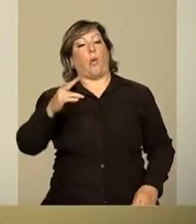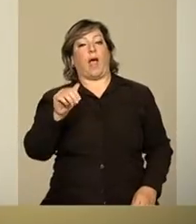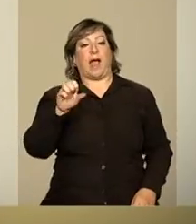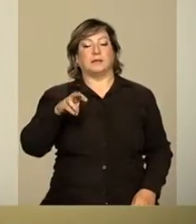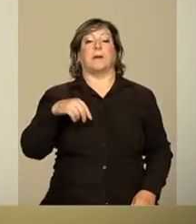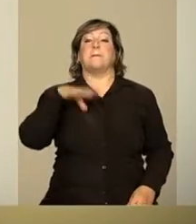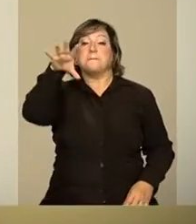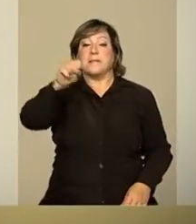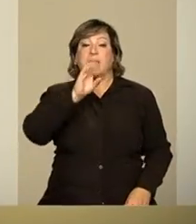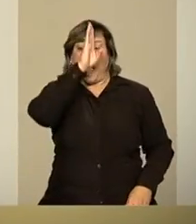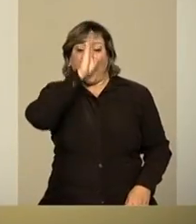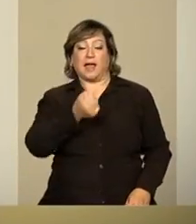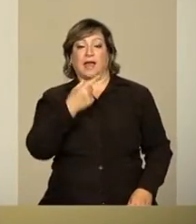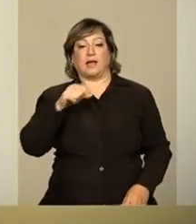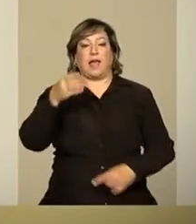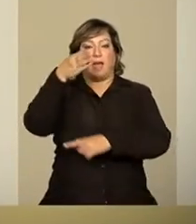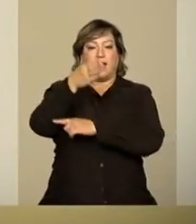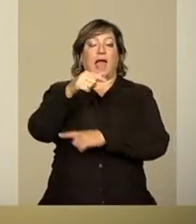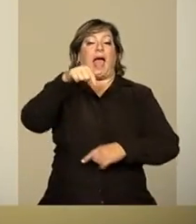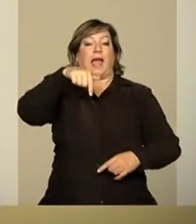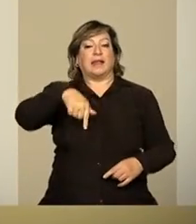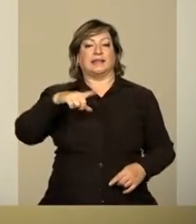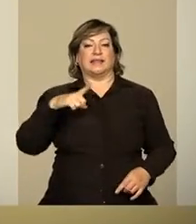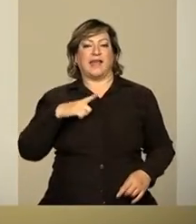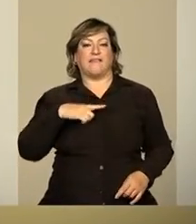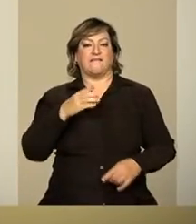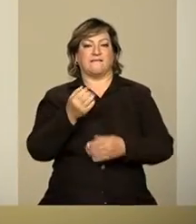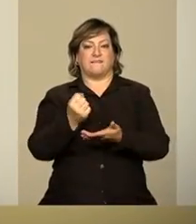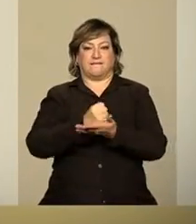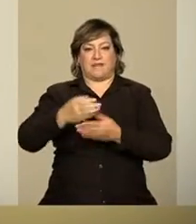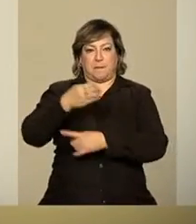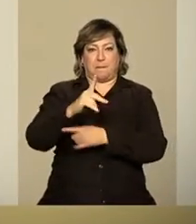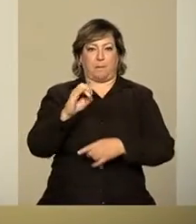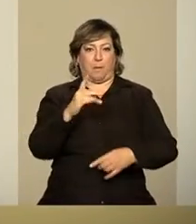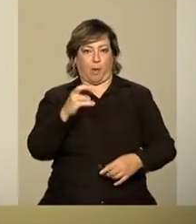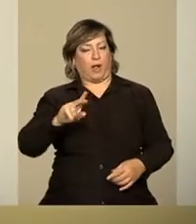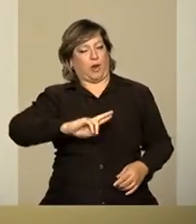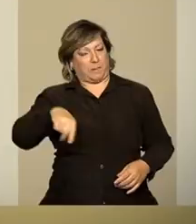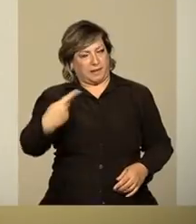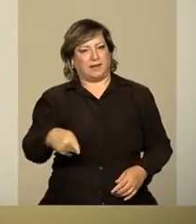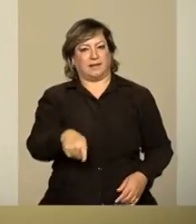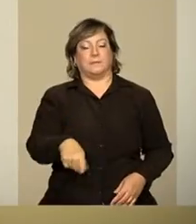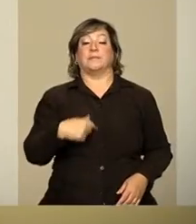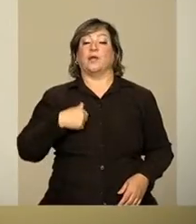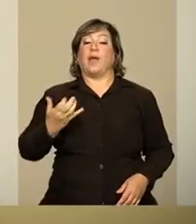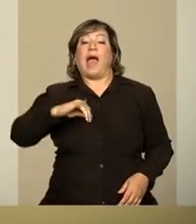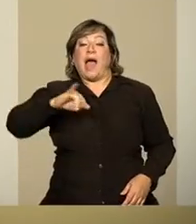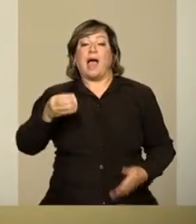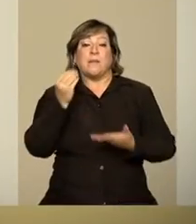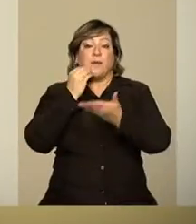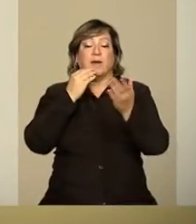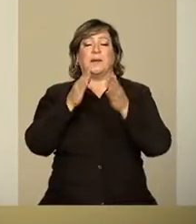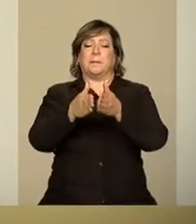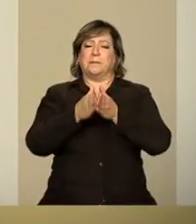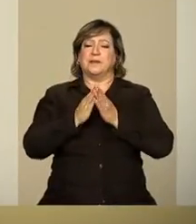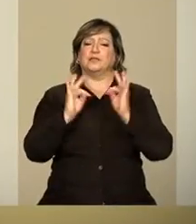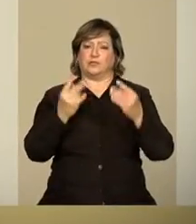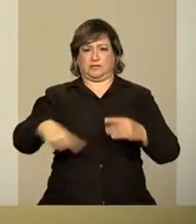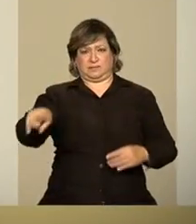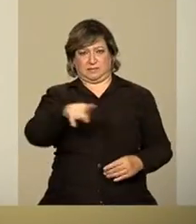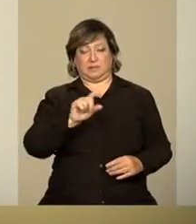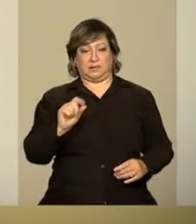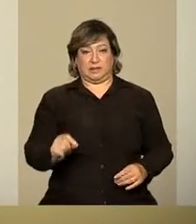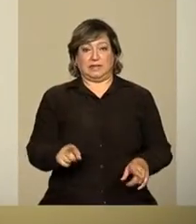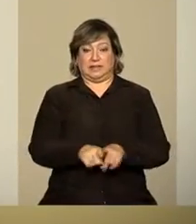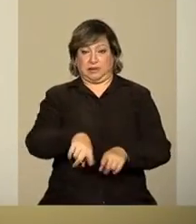de graça no aqui tem Farmácia Popular Luciano eu aliás queria aproveitar aqui o café para fazer um apelo aos nossos ouvidos